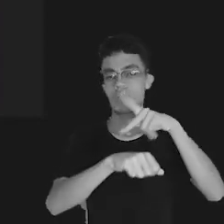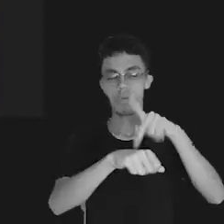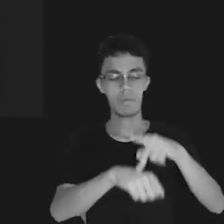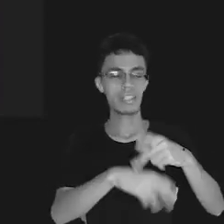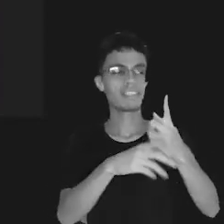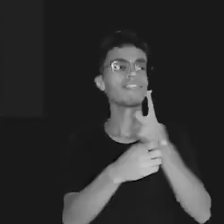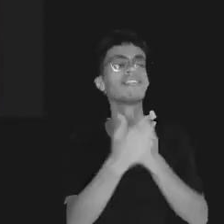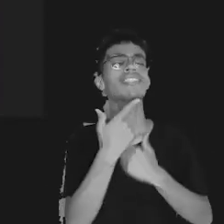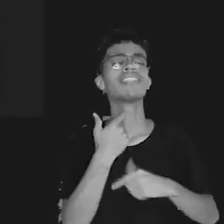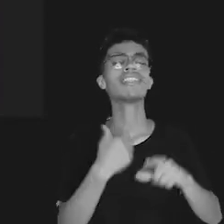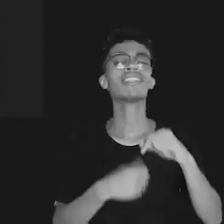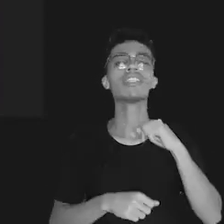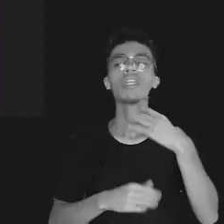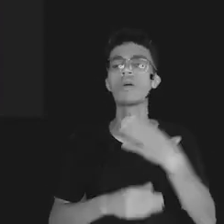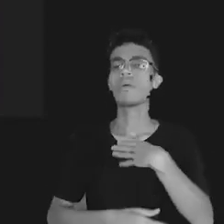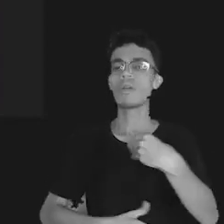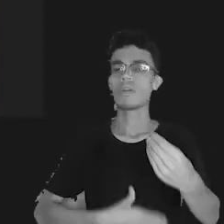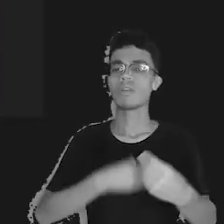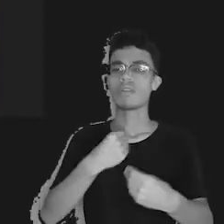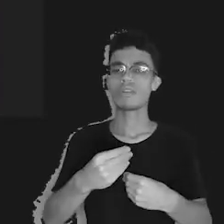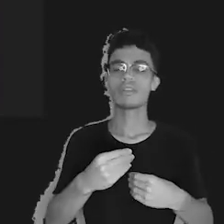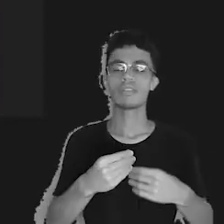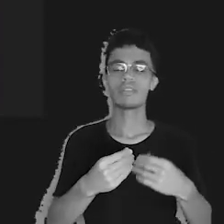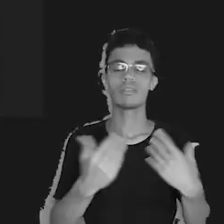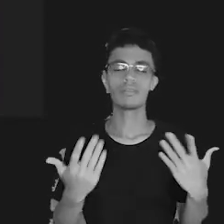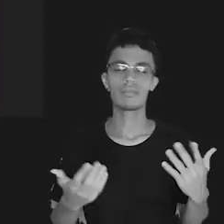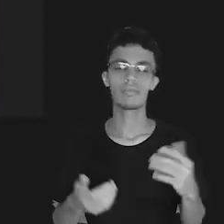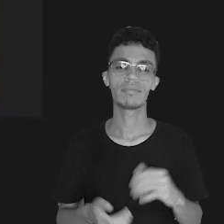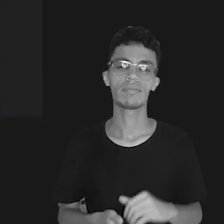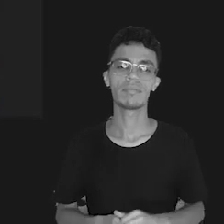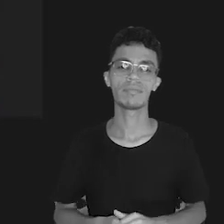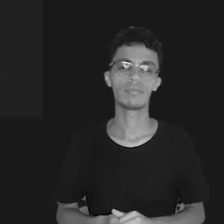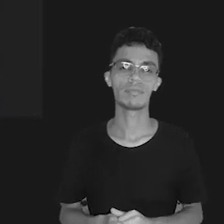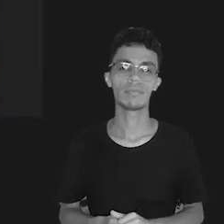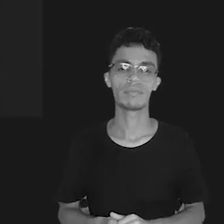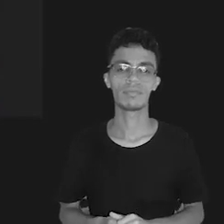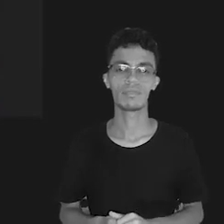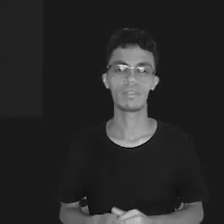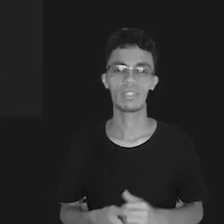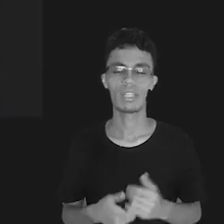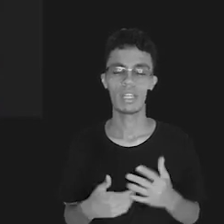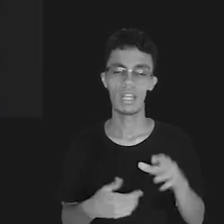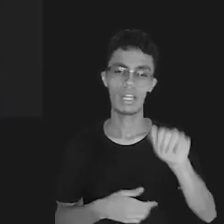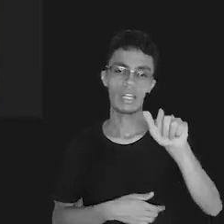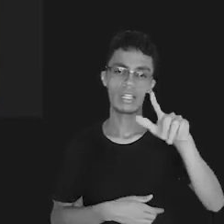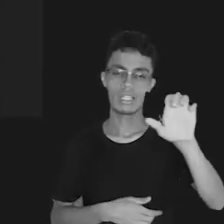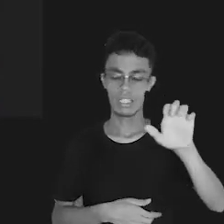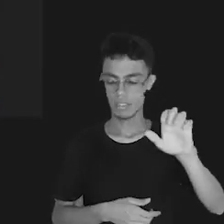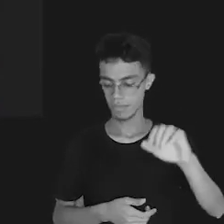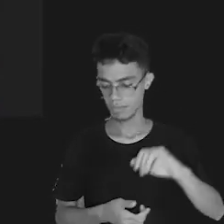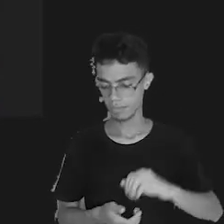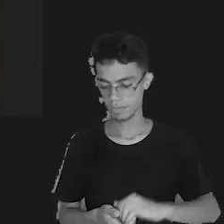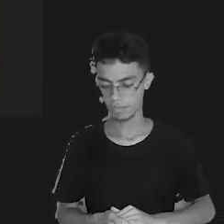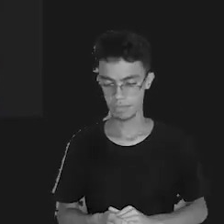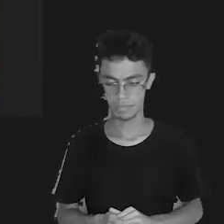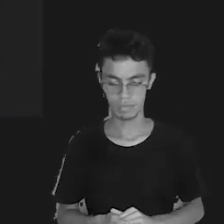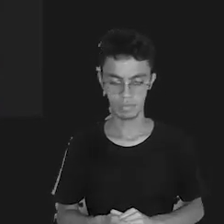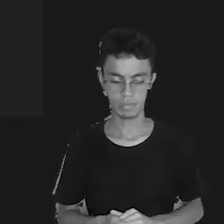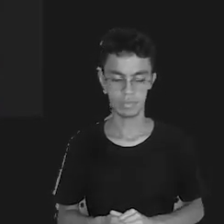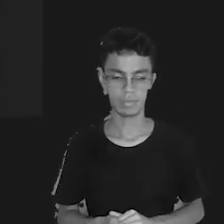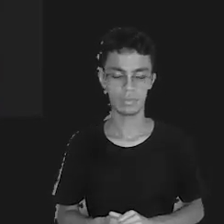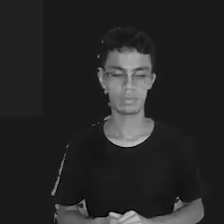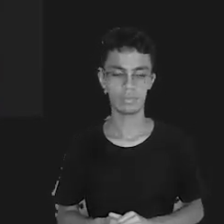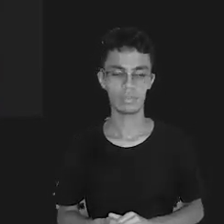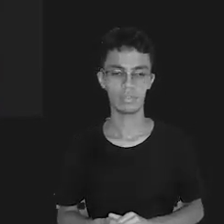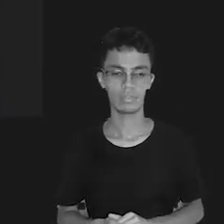deseja para seus filhos equidade. A lei! A lei! Ouve-se